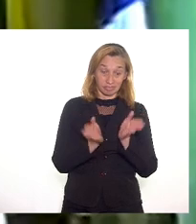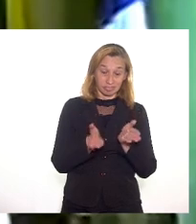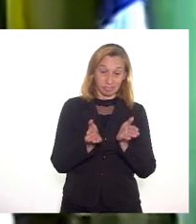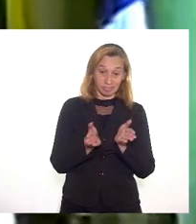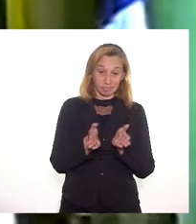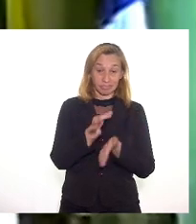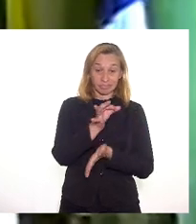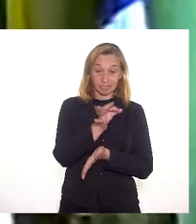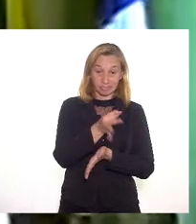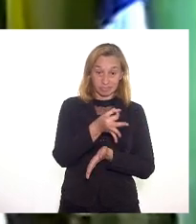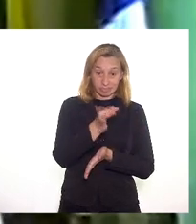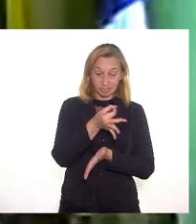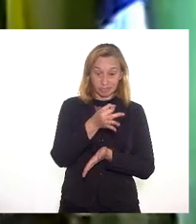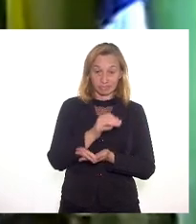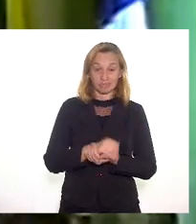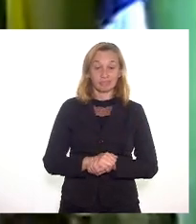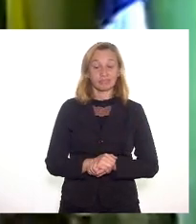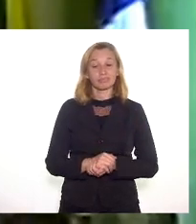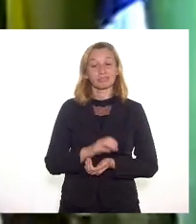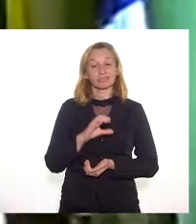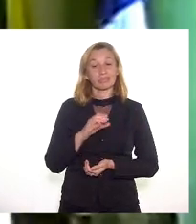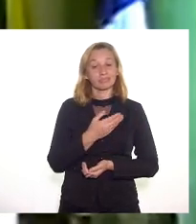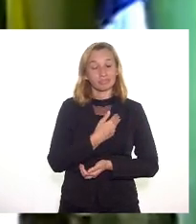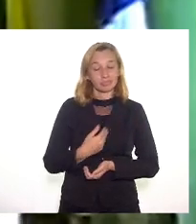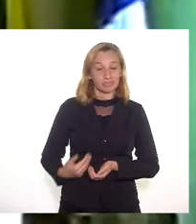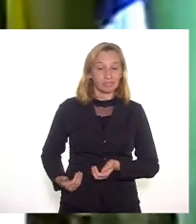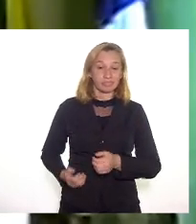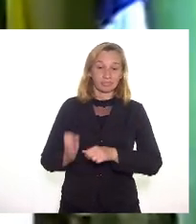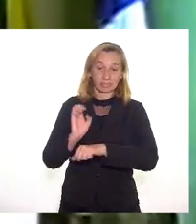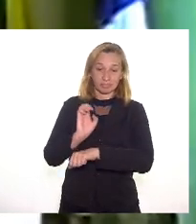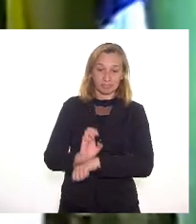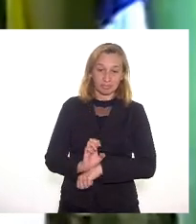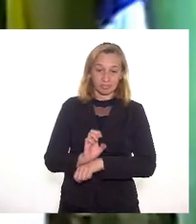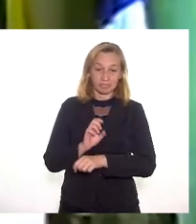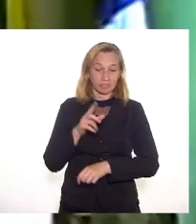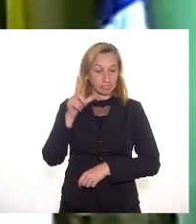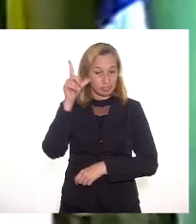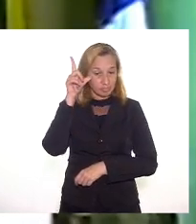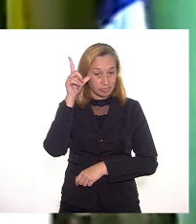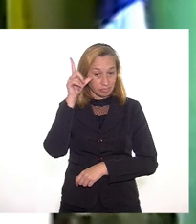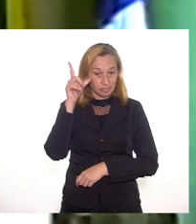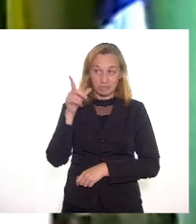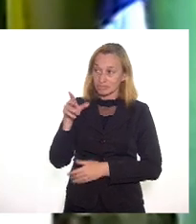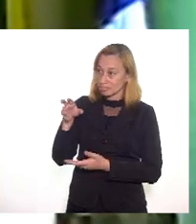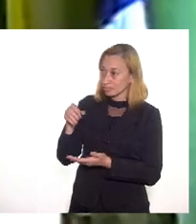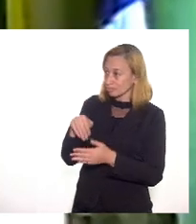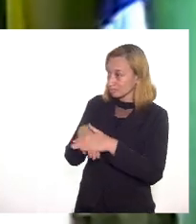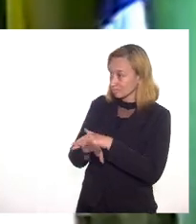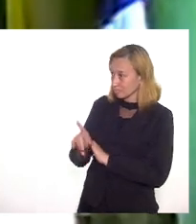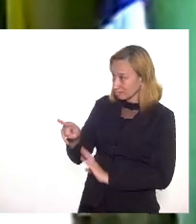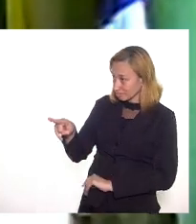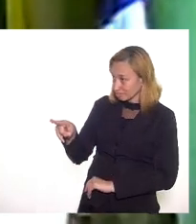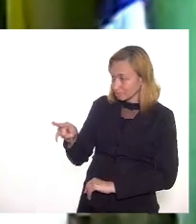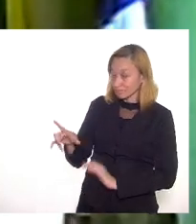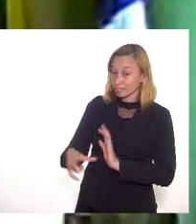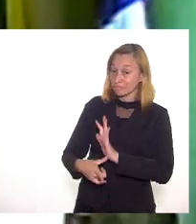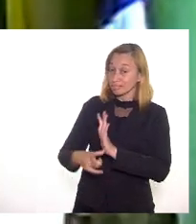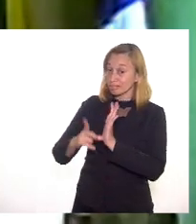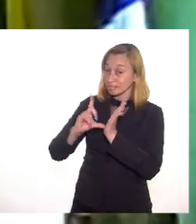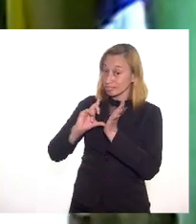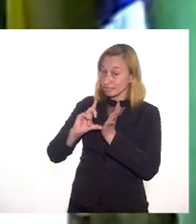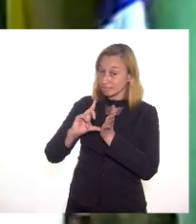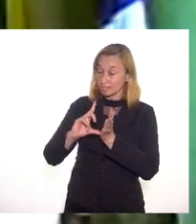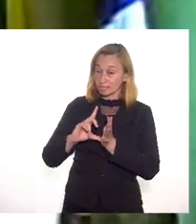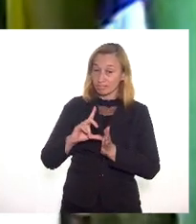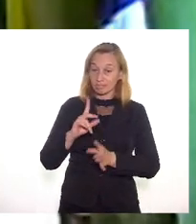efetivo como governador do Estado, a Lucinha agora tem que guardar essa, porque antes a Lucinha,